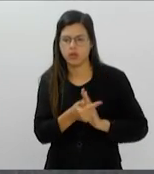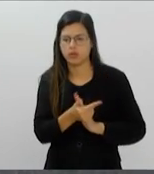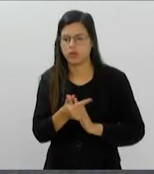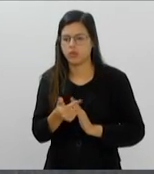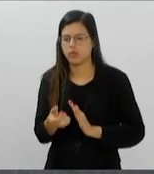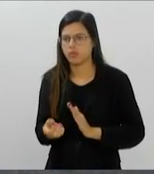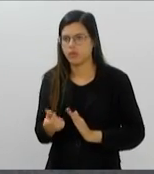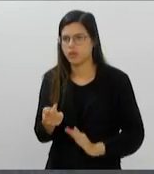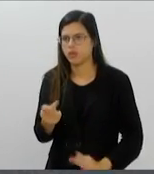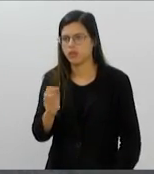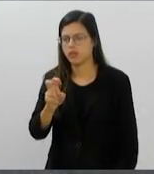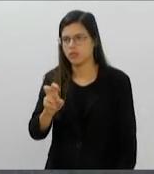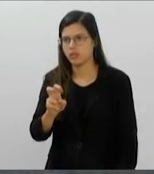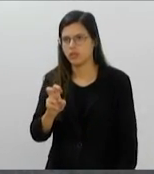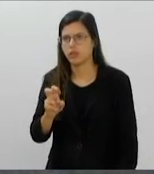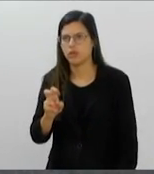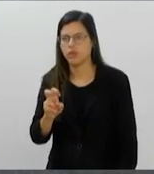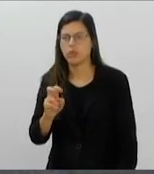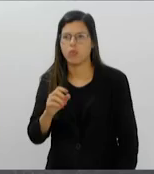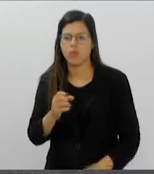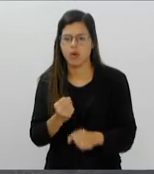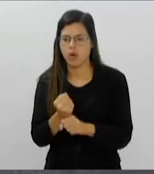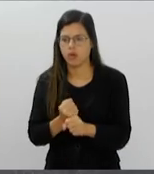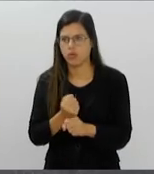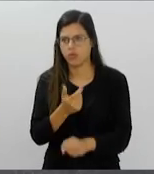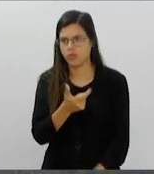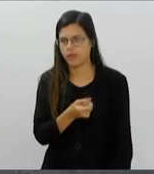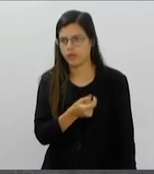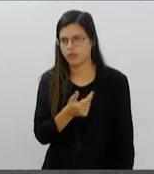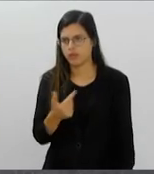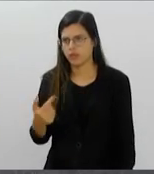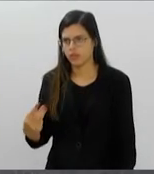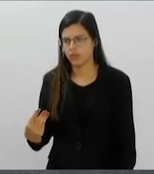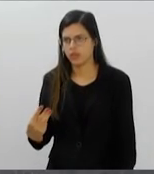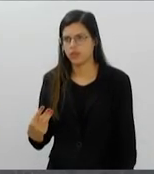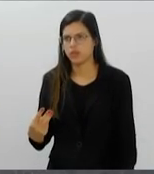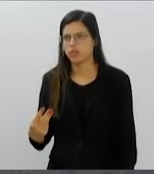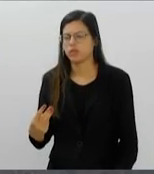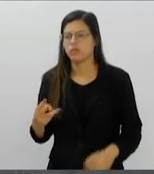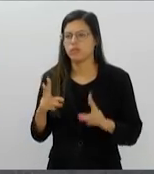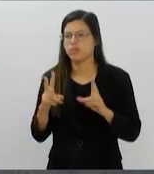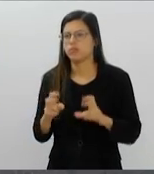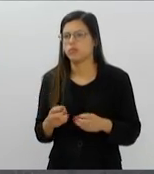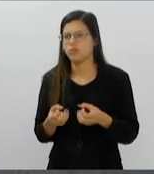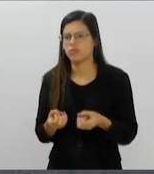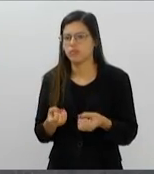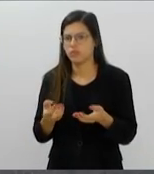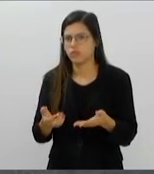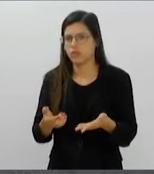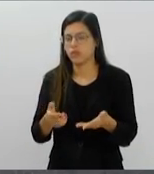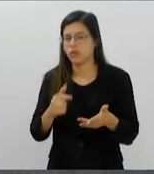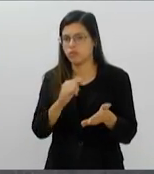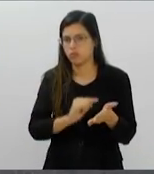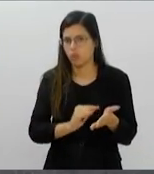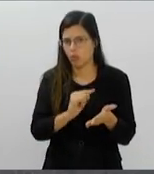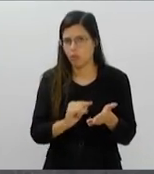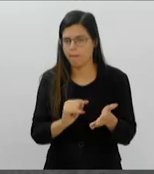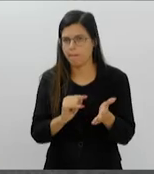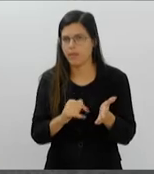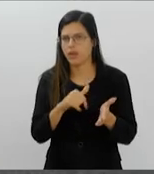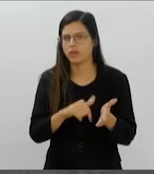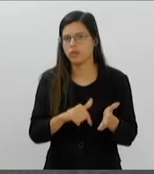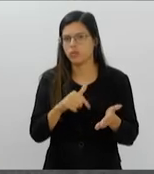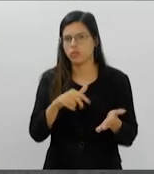2675, de nossa autoria, de 2023, que dispõe sobre a disponibilização do prontuário ao paciente, da